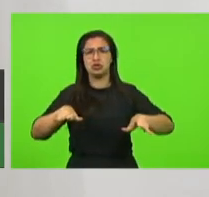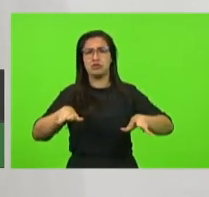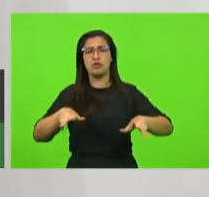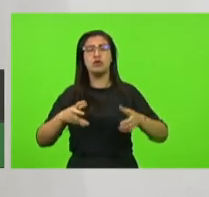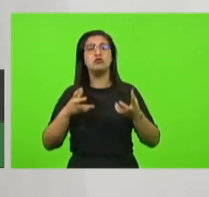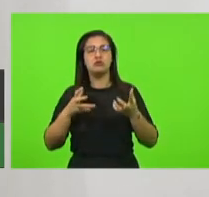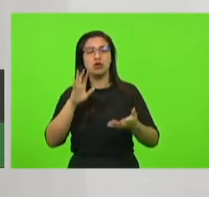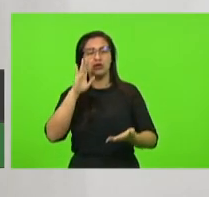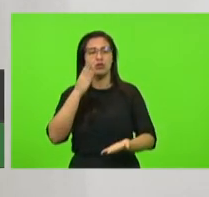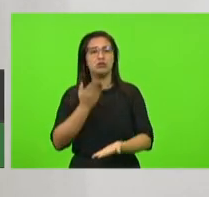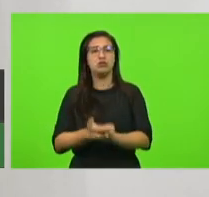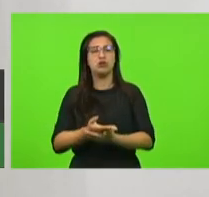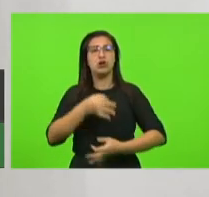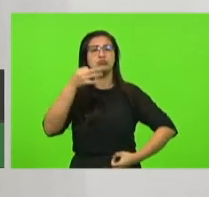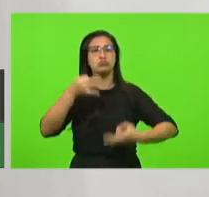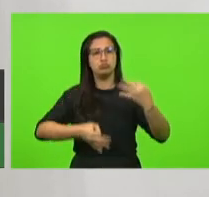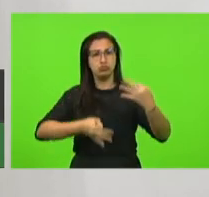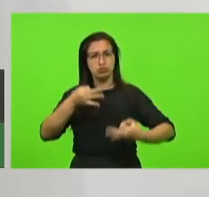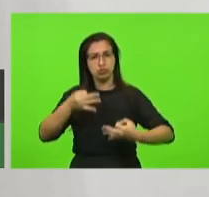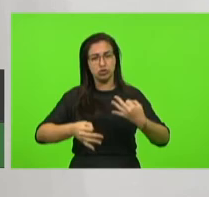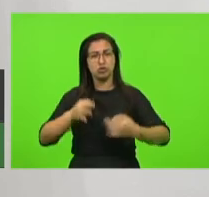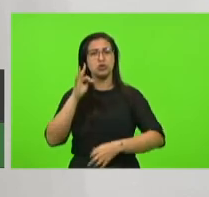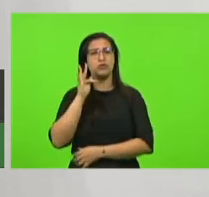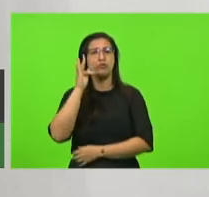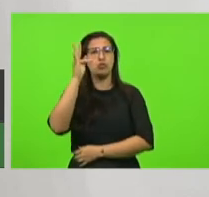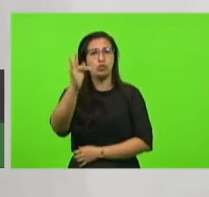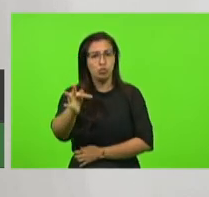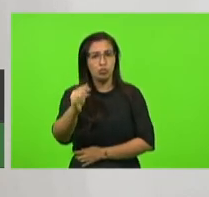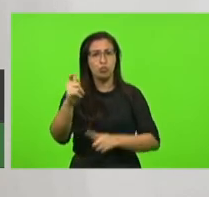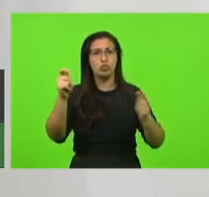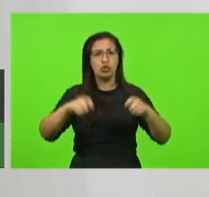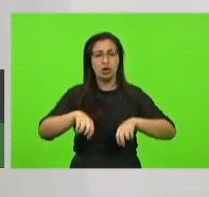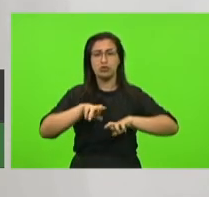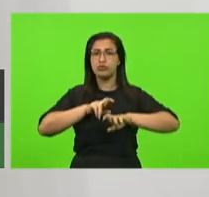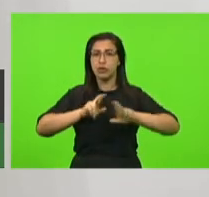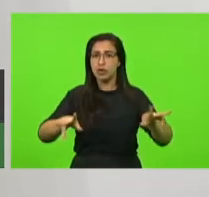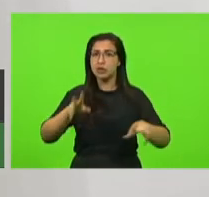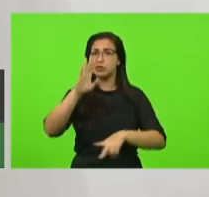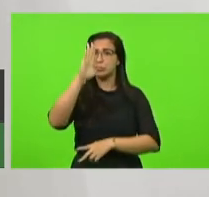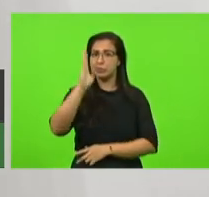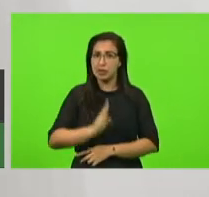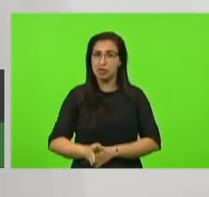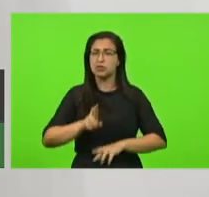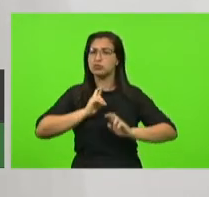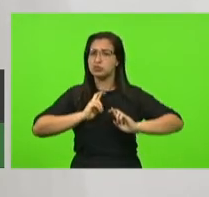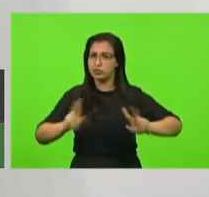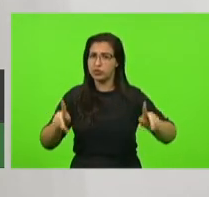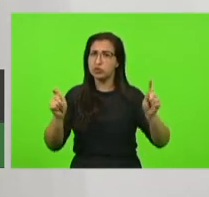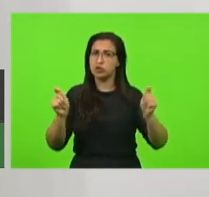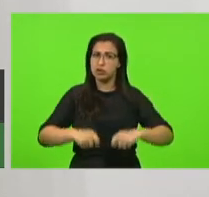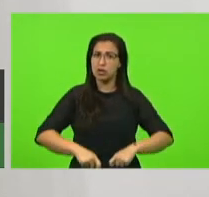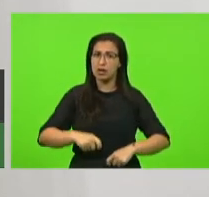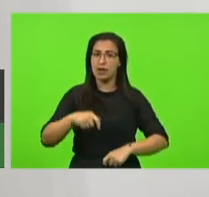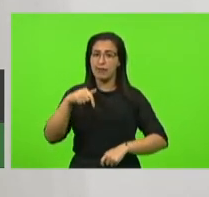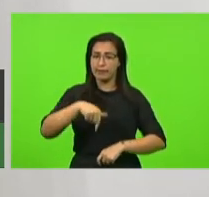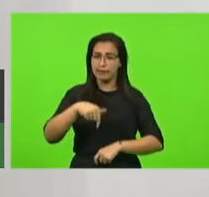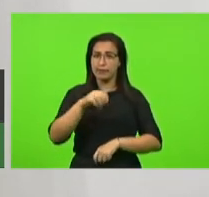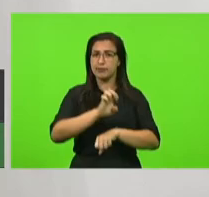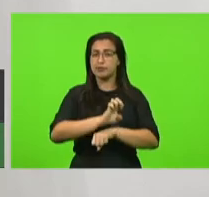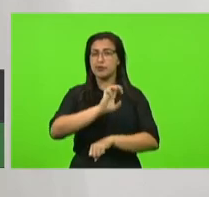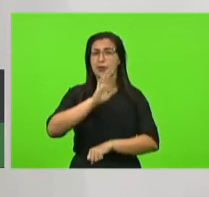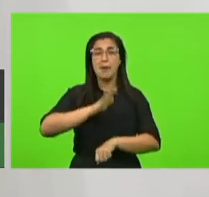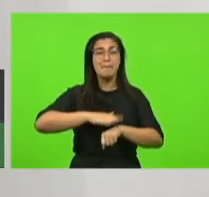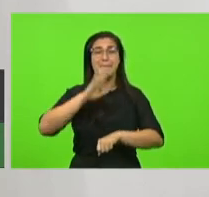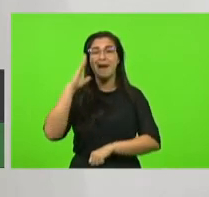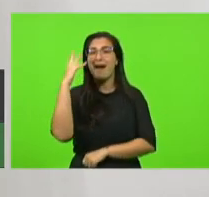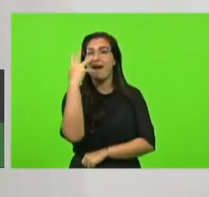Eu quero acreditar que nós vamos ter um futuro diferente. Eu quero acreditar que o Brasil tem jeito, que esse estado é o estado mais lindo do Brasil e que será